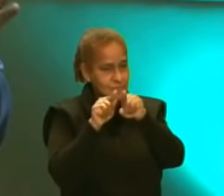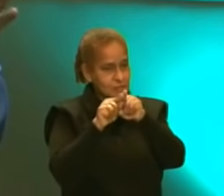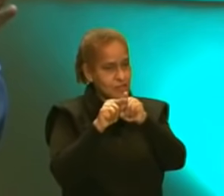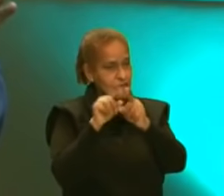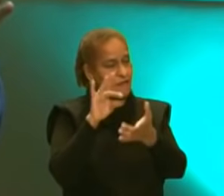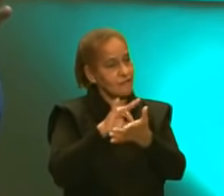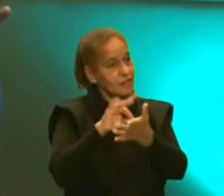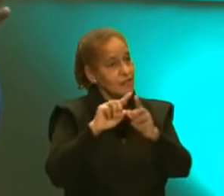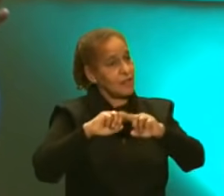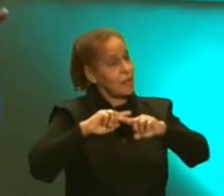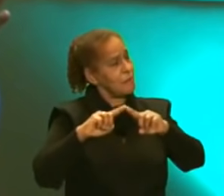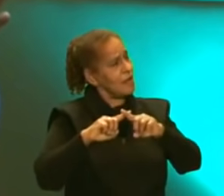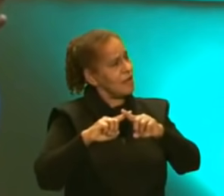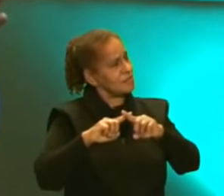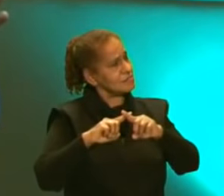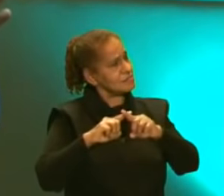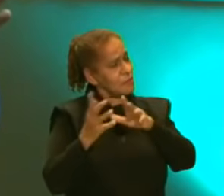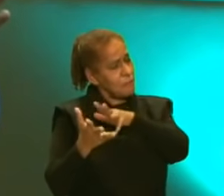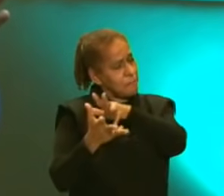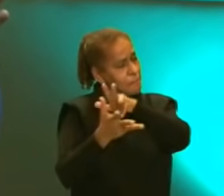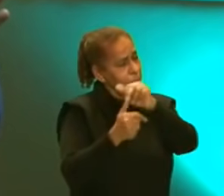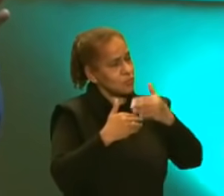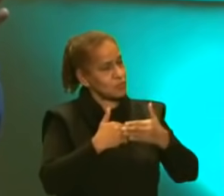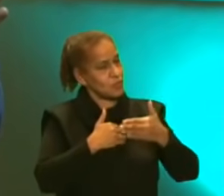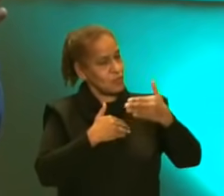mas o mundo começa em você e em mim.